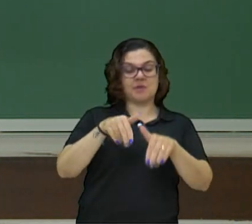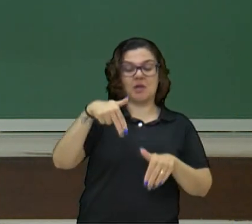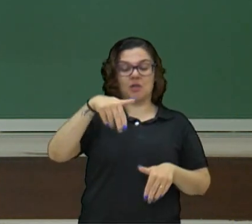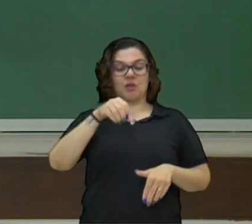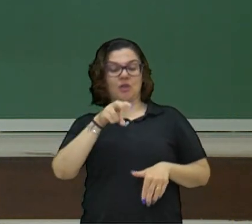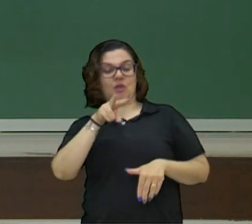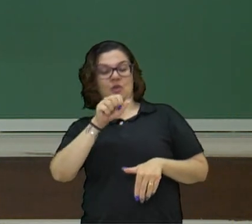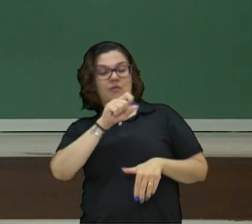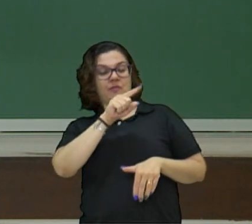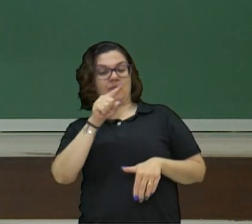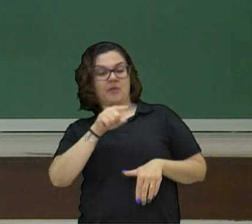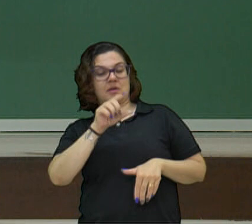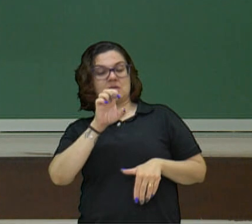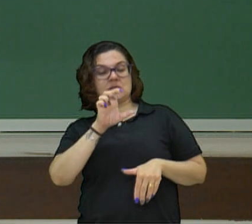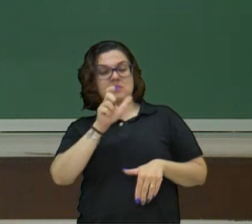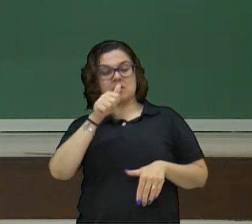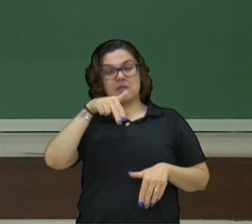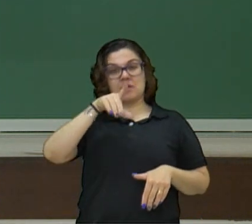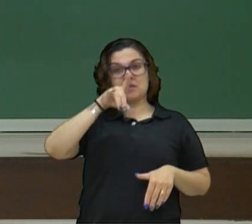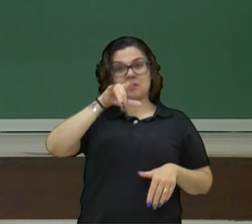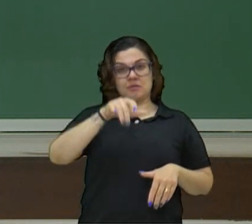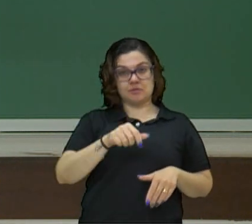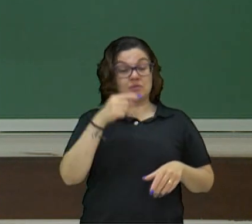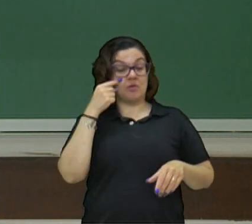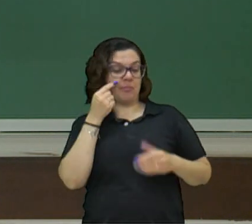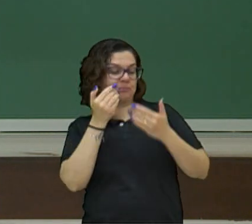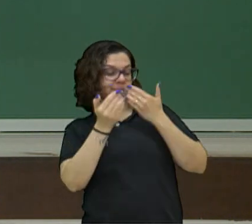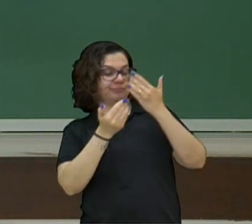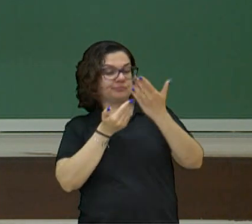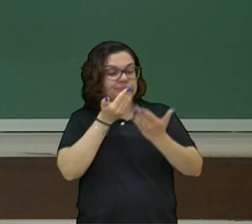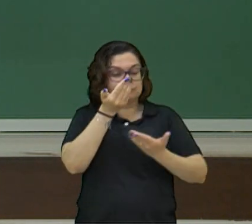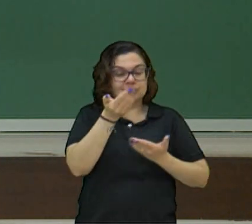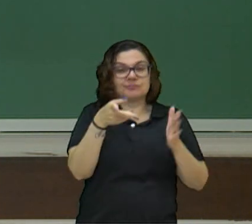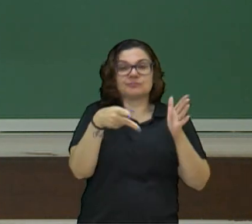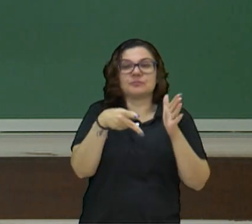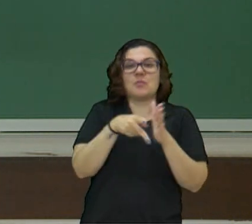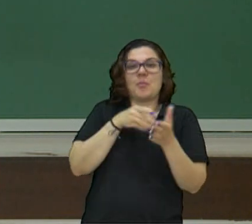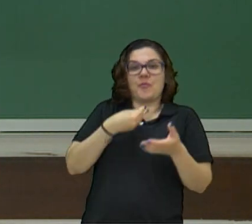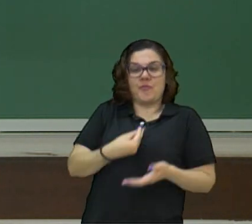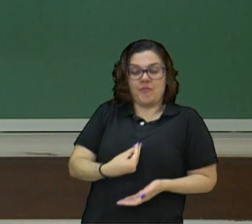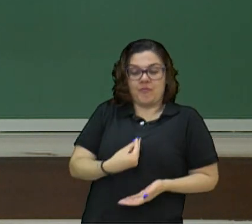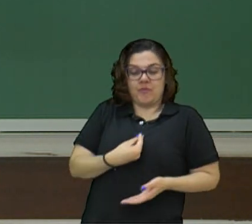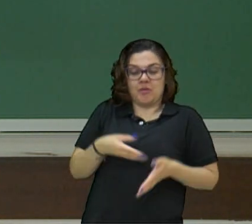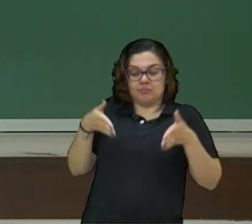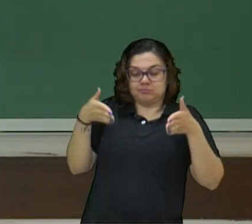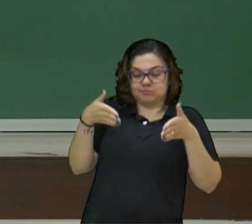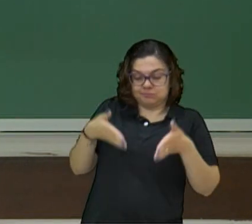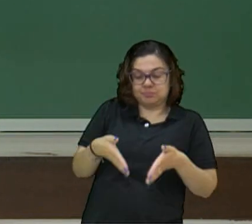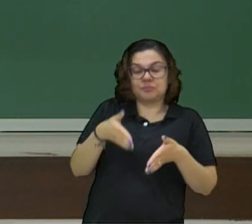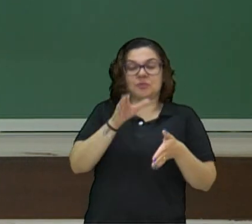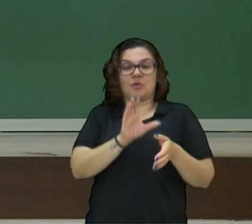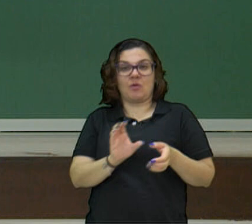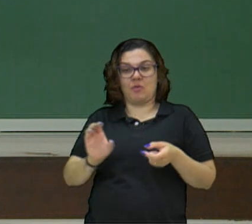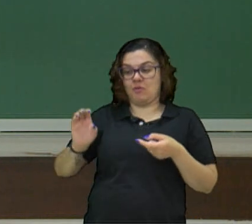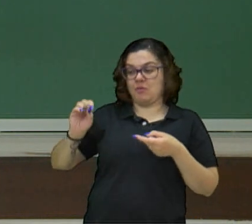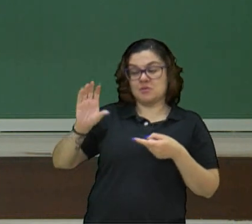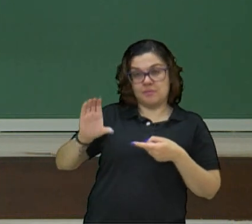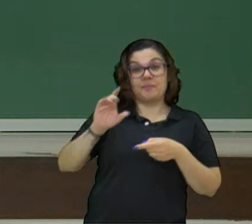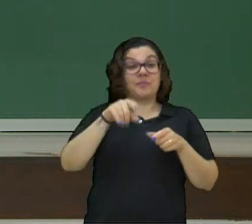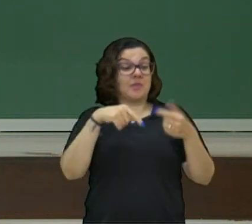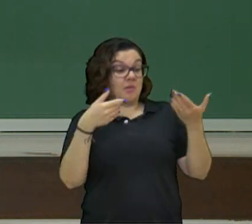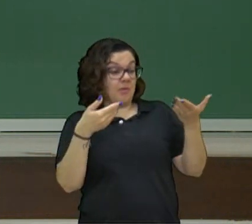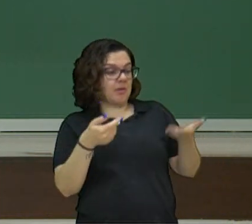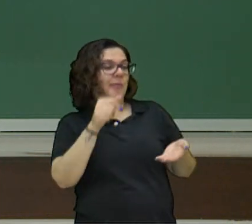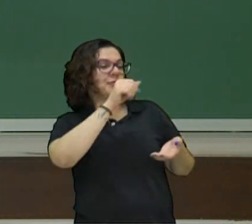como referência para o tratamento dessa questão da oceania como nós temos países de referência na américa do sul brasil e